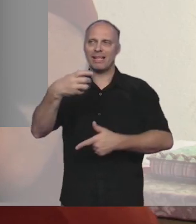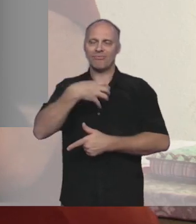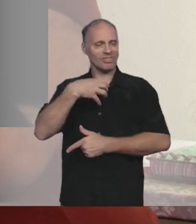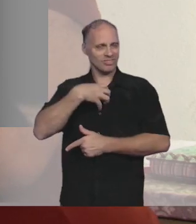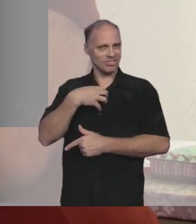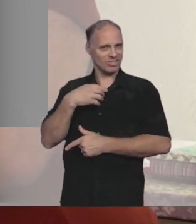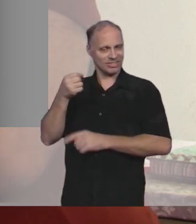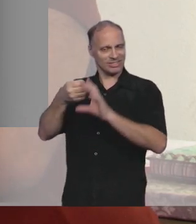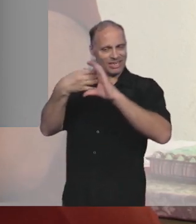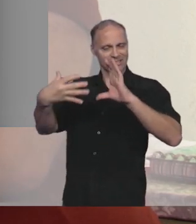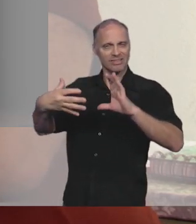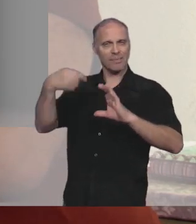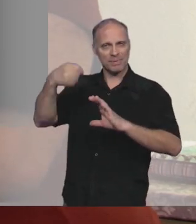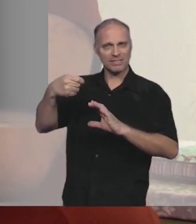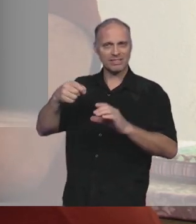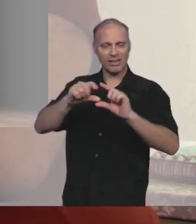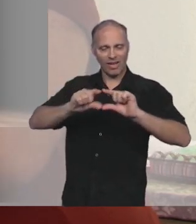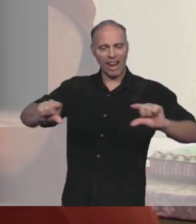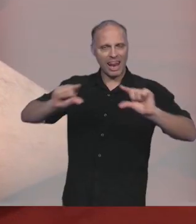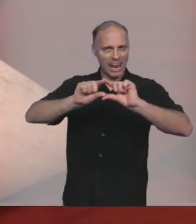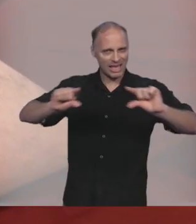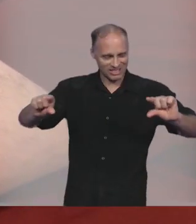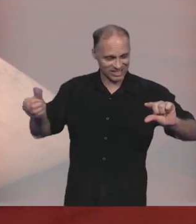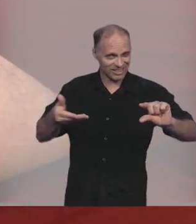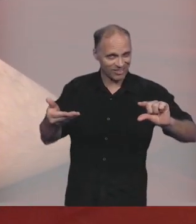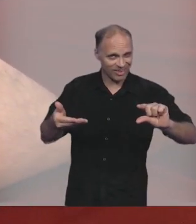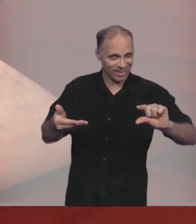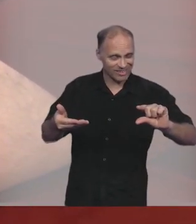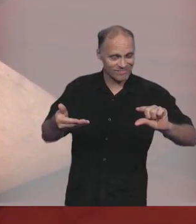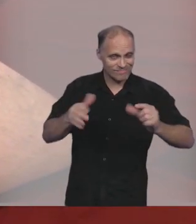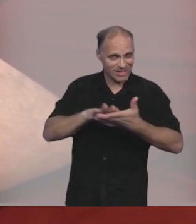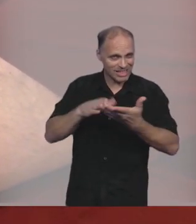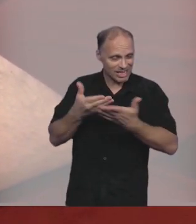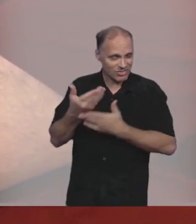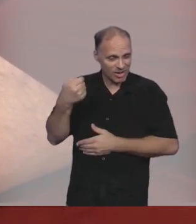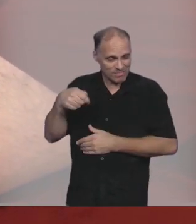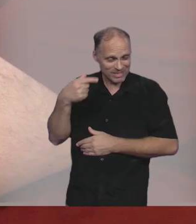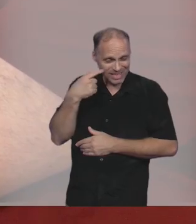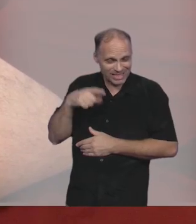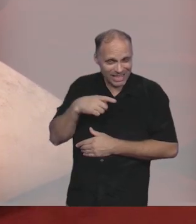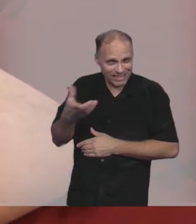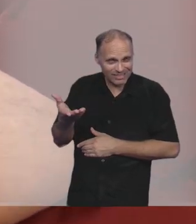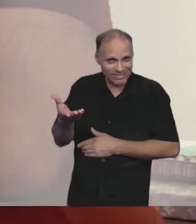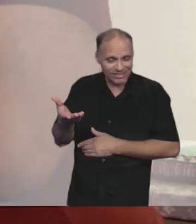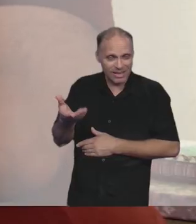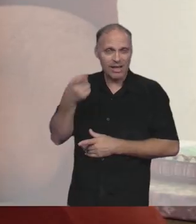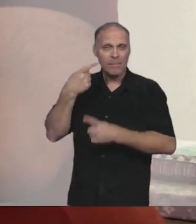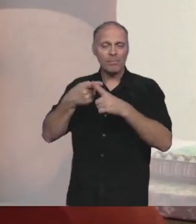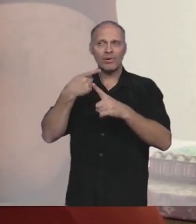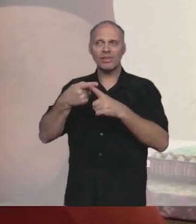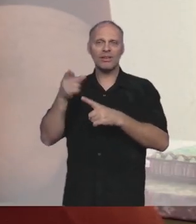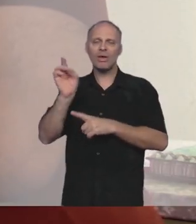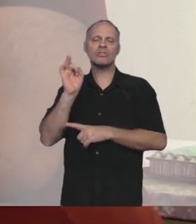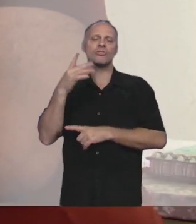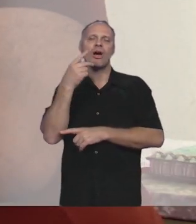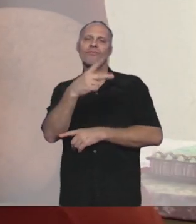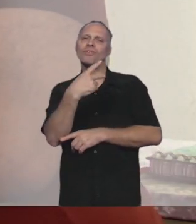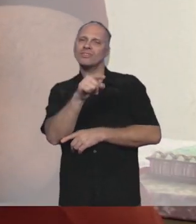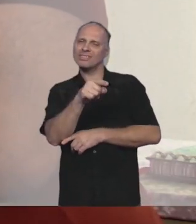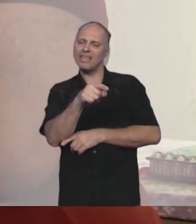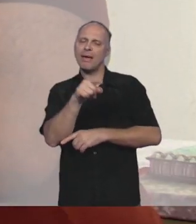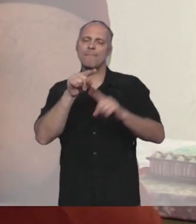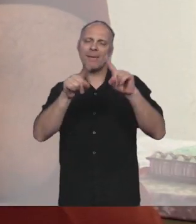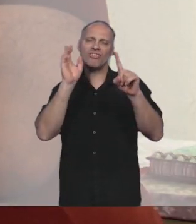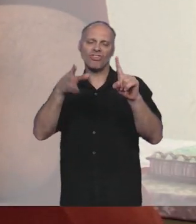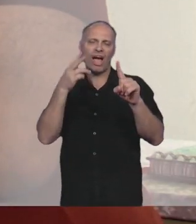entendido? Porque, assim, não é só tu, eu já li, também já vi entrevistas de humoristas reclamando